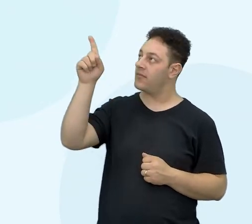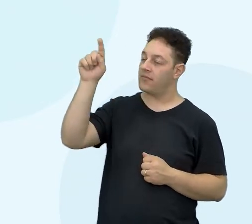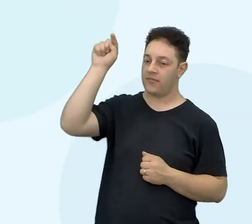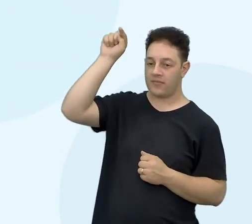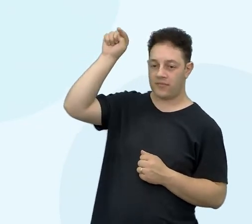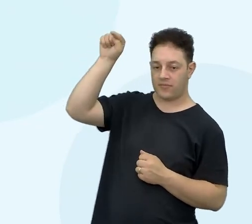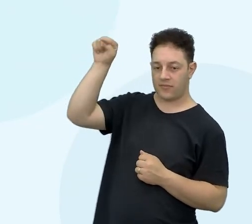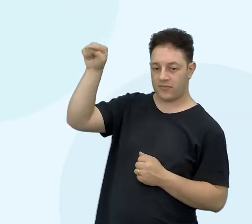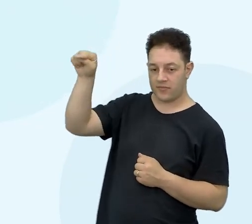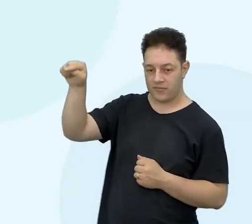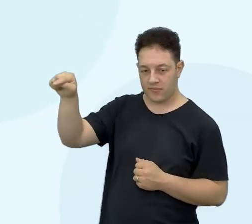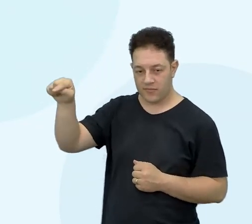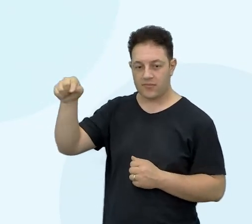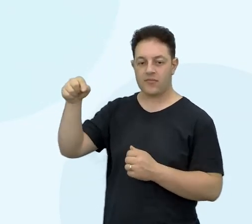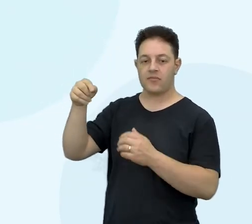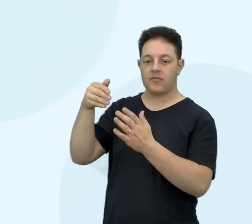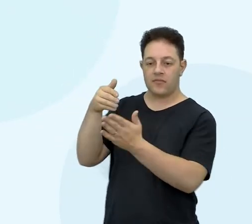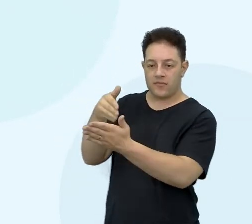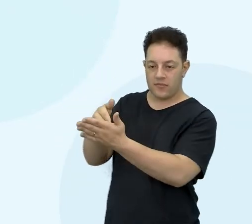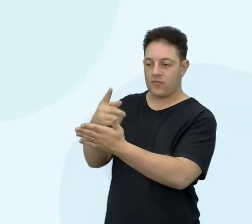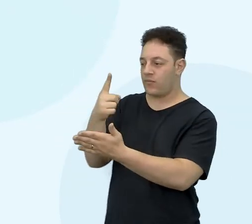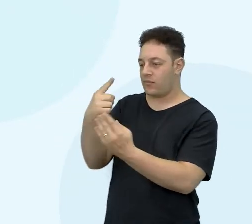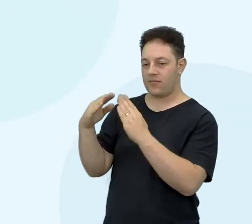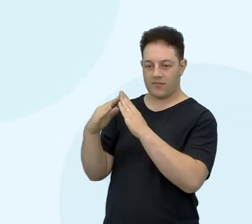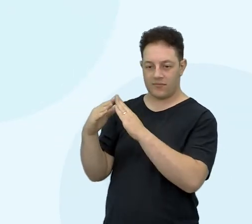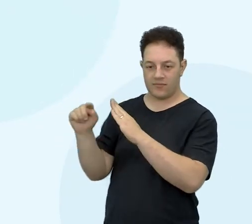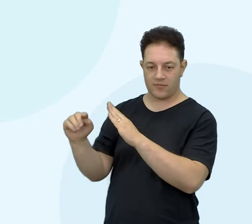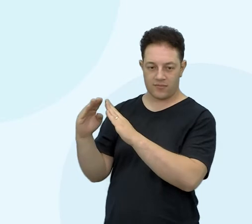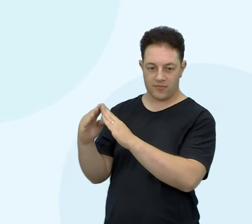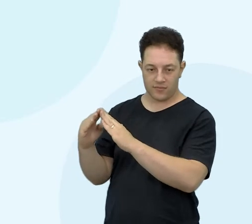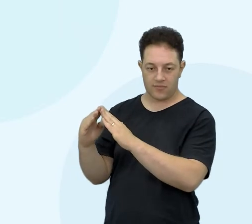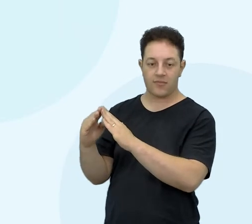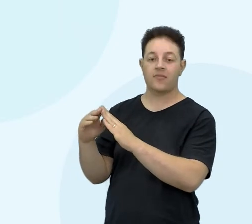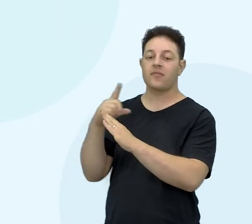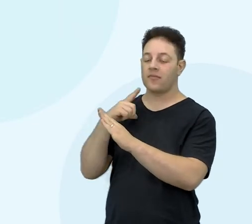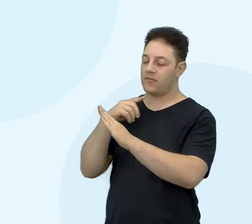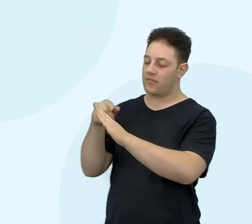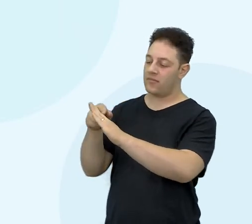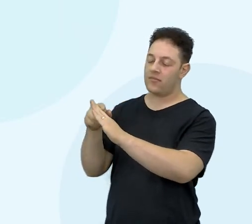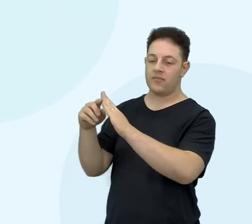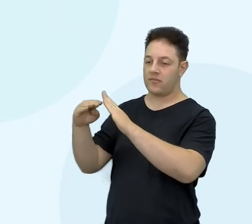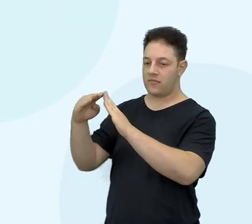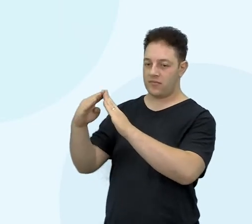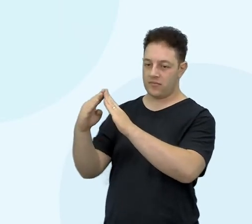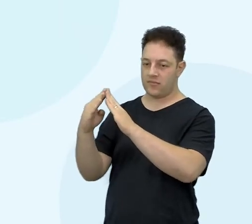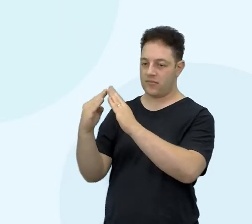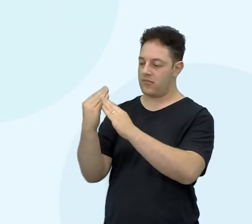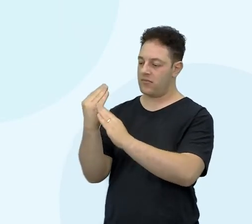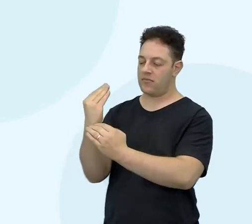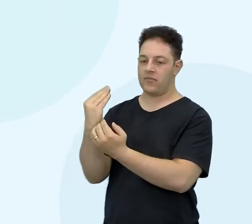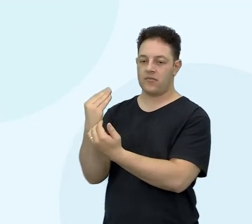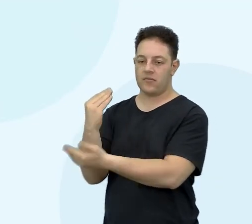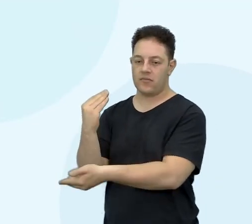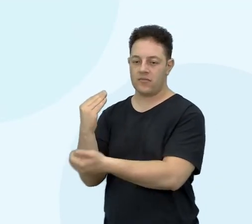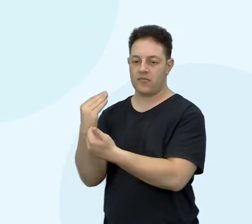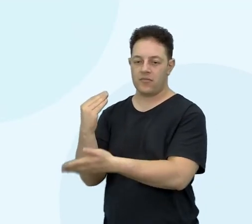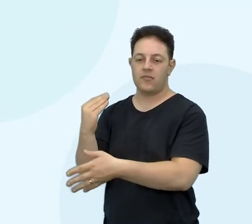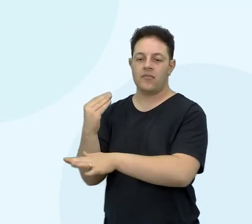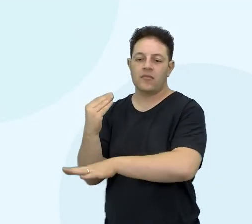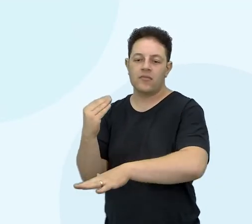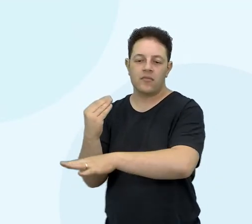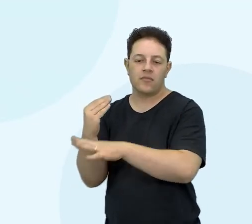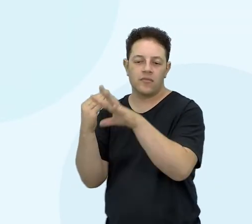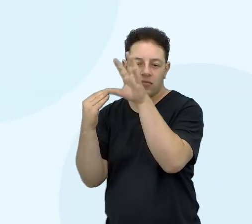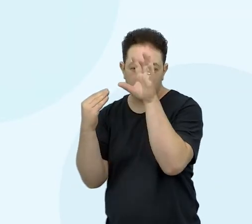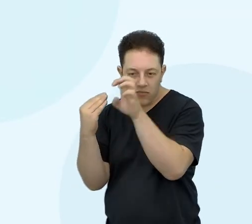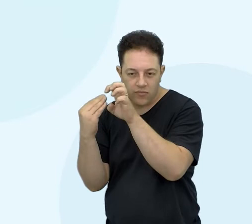ó, ele se limita a esta casa e produz sombra aqui nessa região. Assim como esse raio de luz